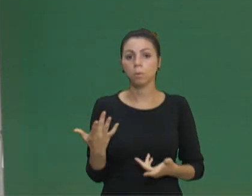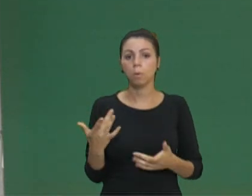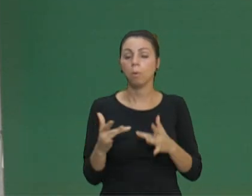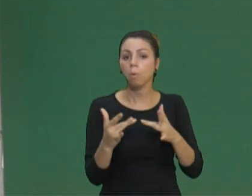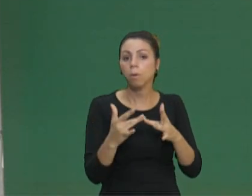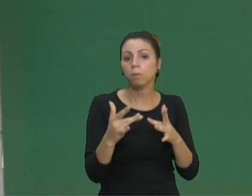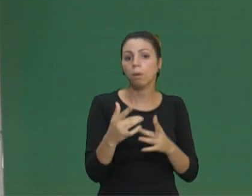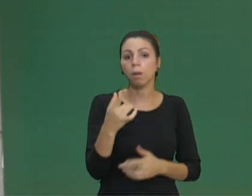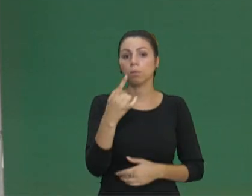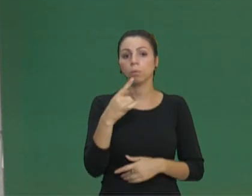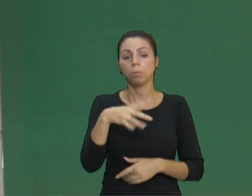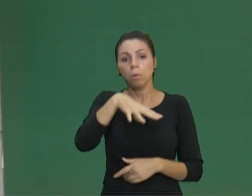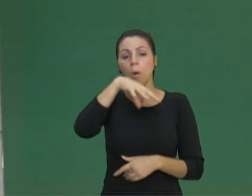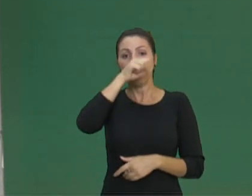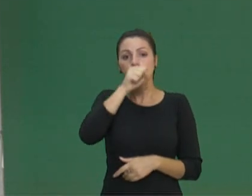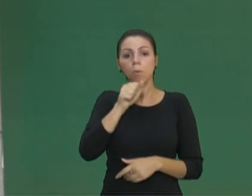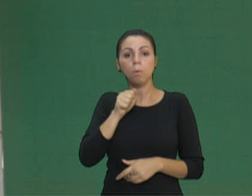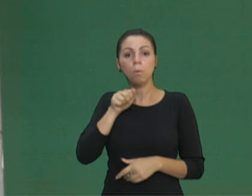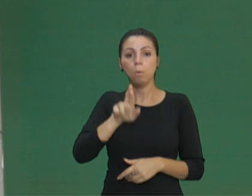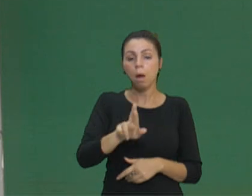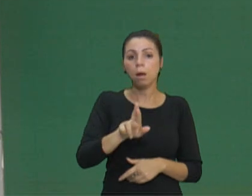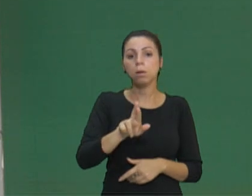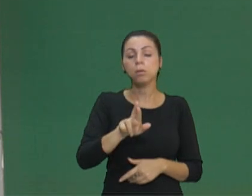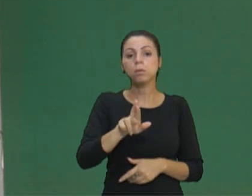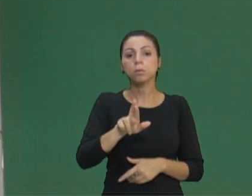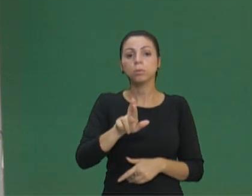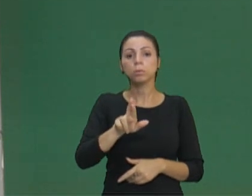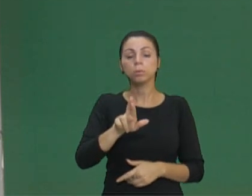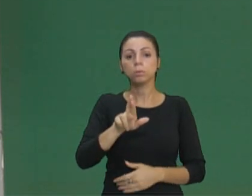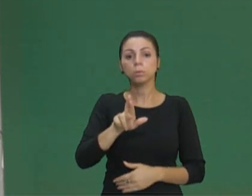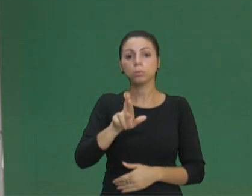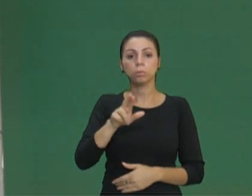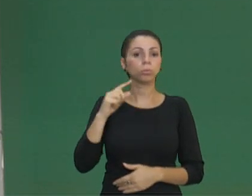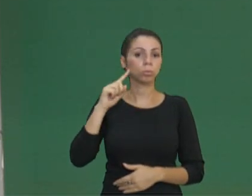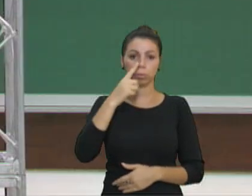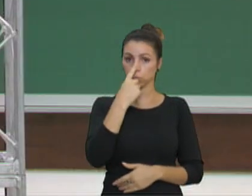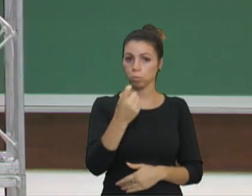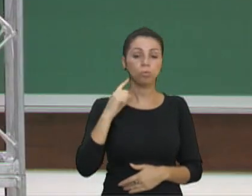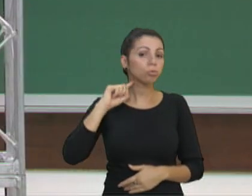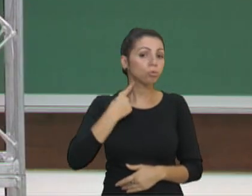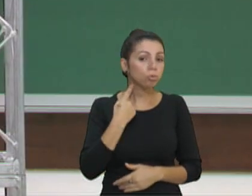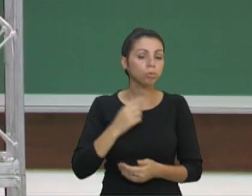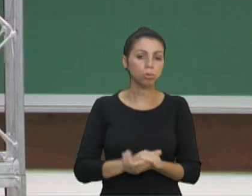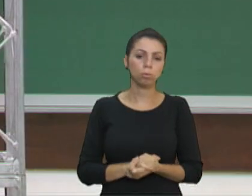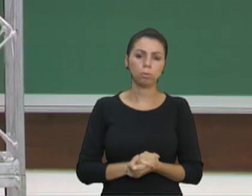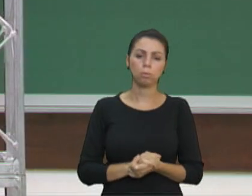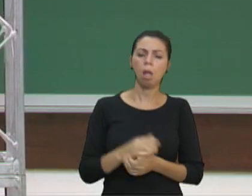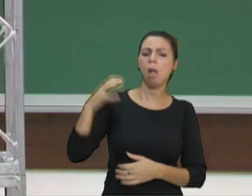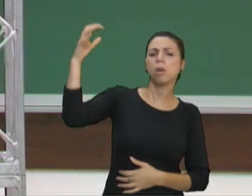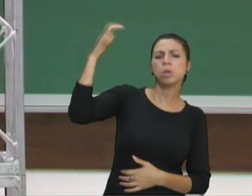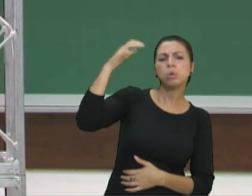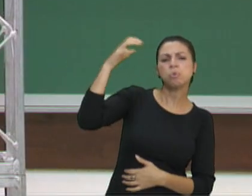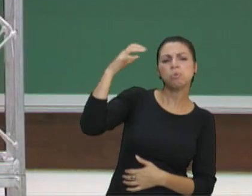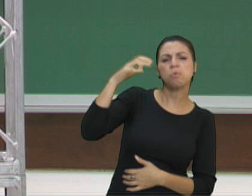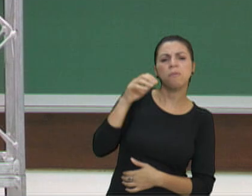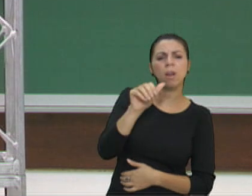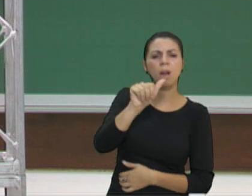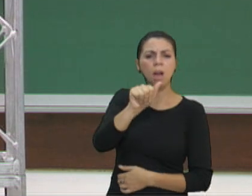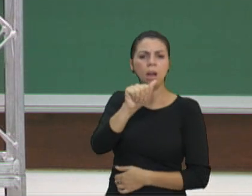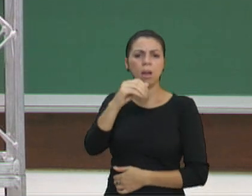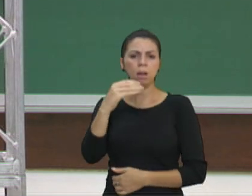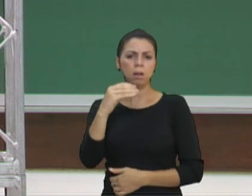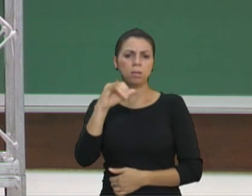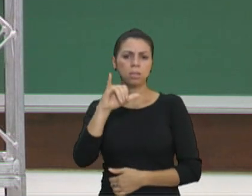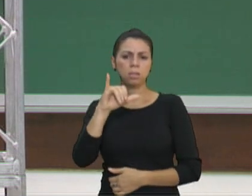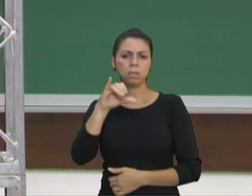com essa poluição. Chuva ácida, você lembra o que é isso? A chuva ácida é um fenômeno, né? Quando